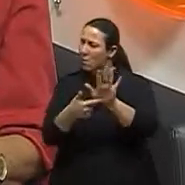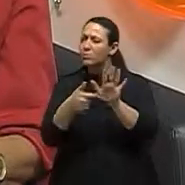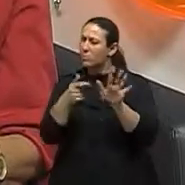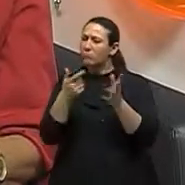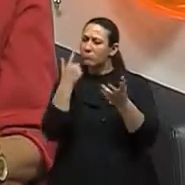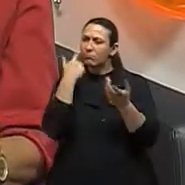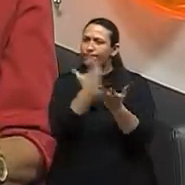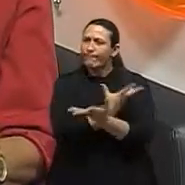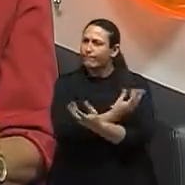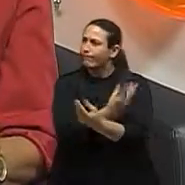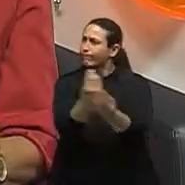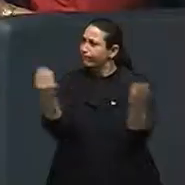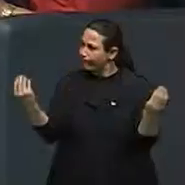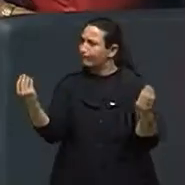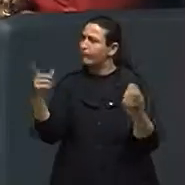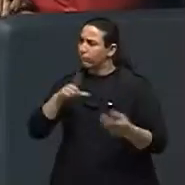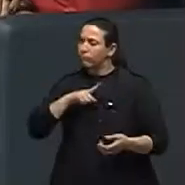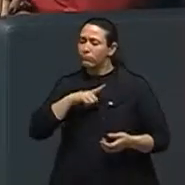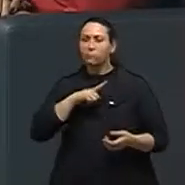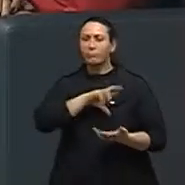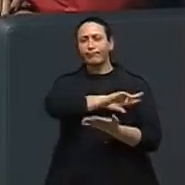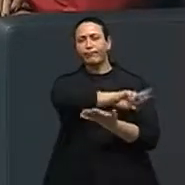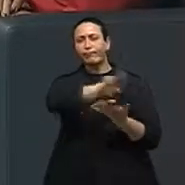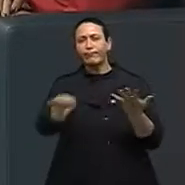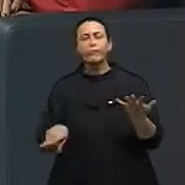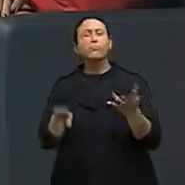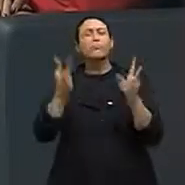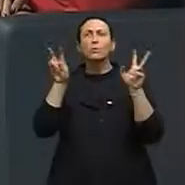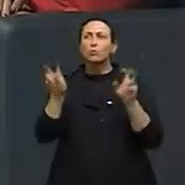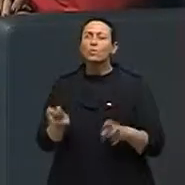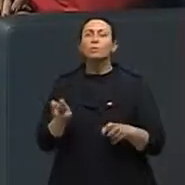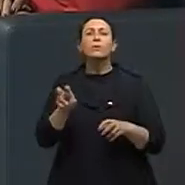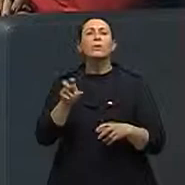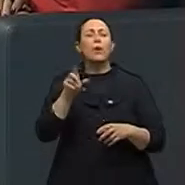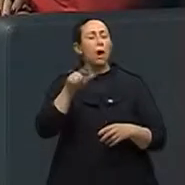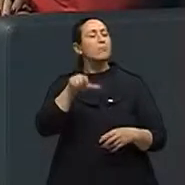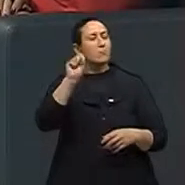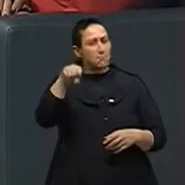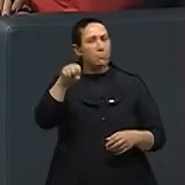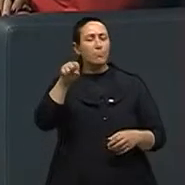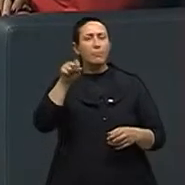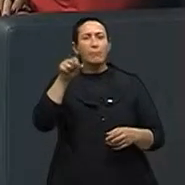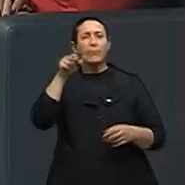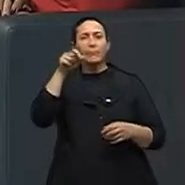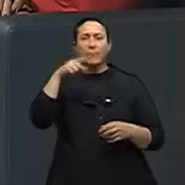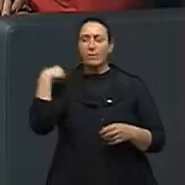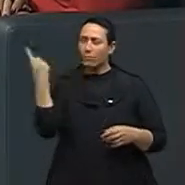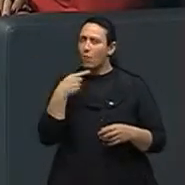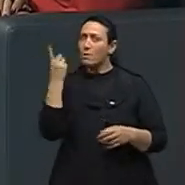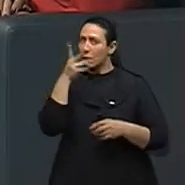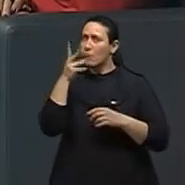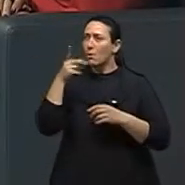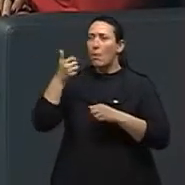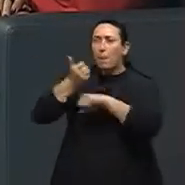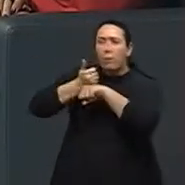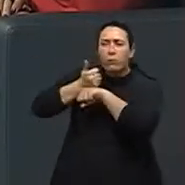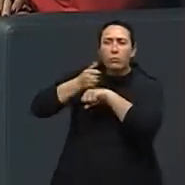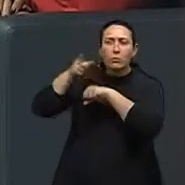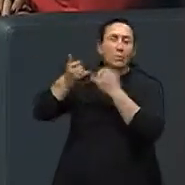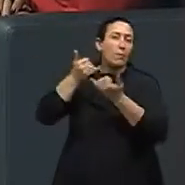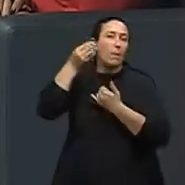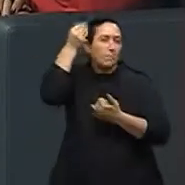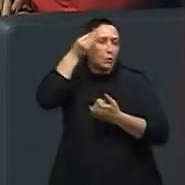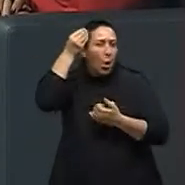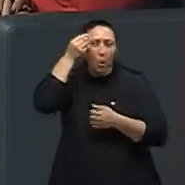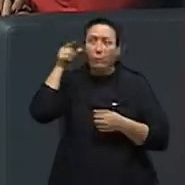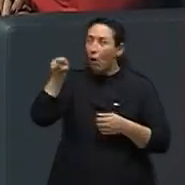tiveste no Brasil vários estados nós pesquisamos sempre com profissionais que identificados com o tema todos os psicólogos